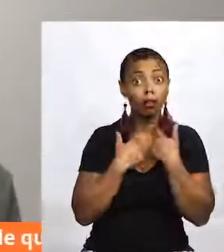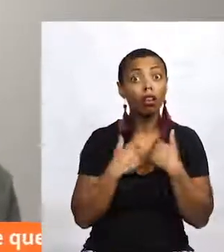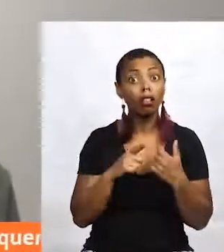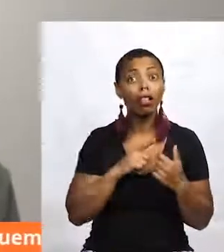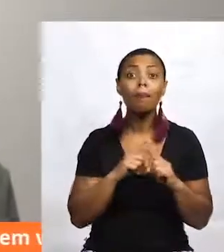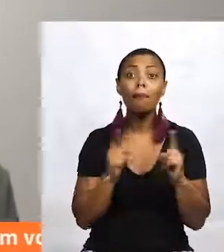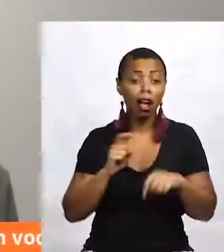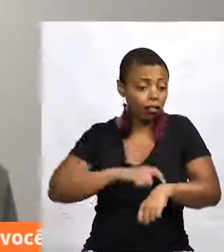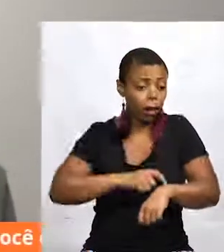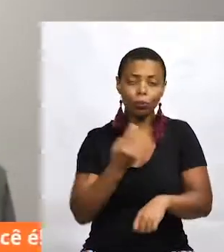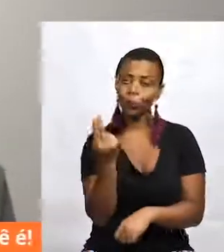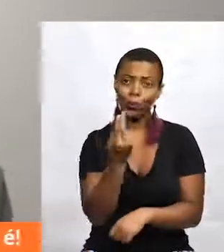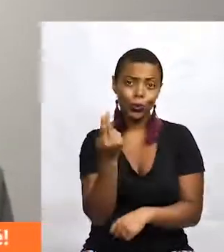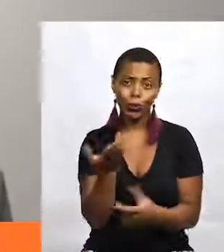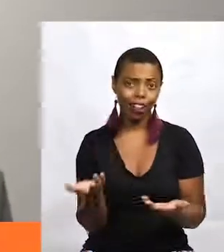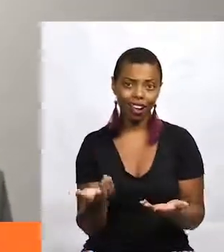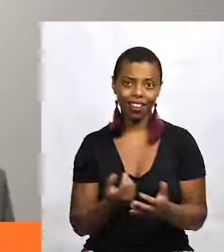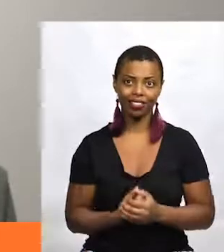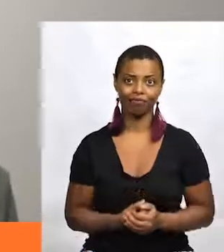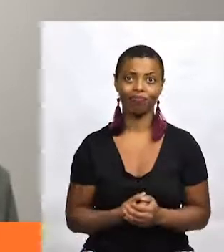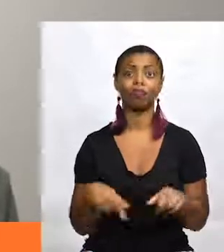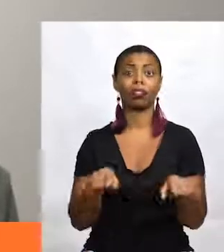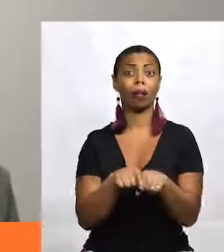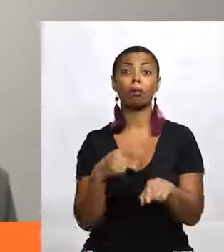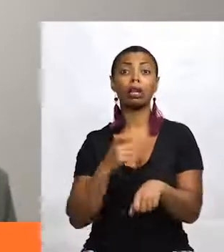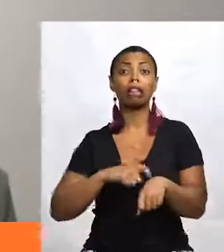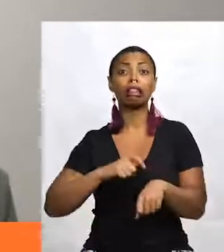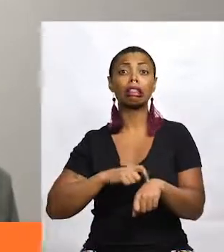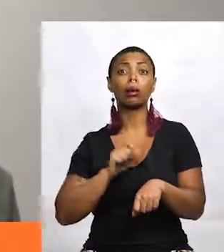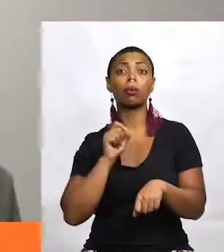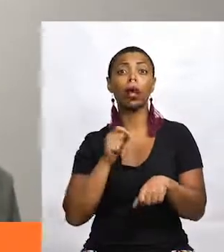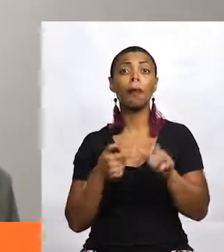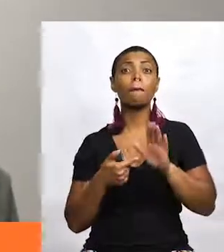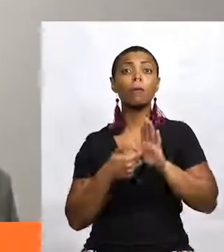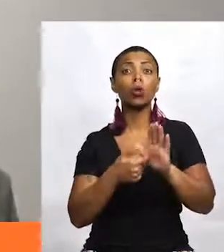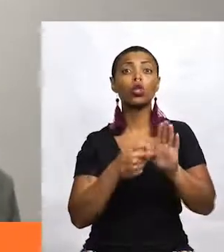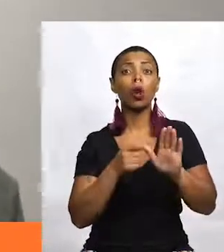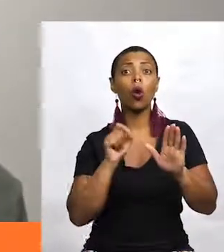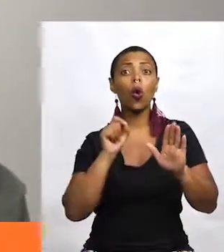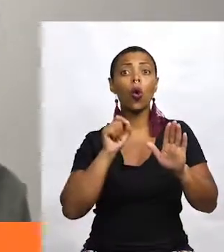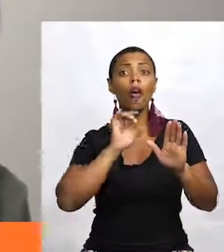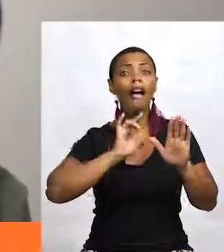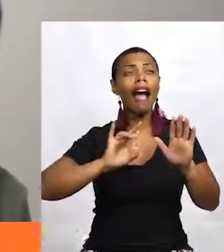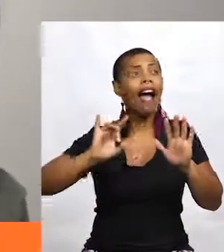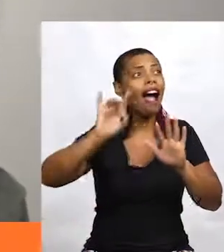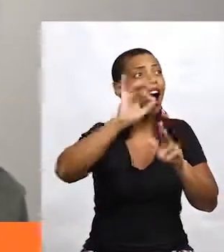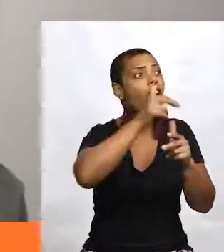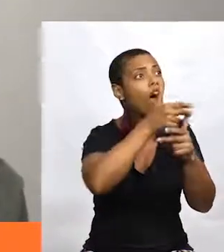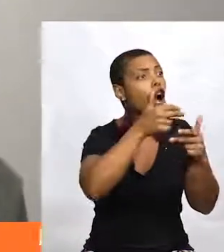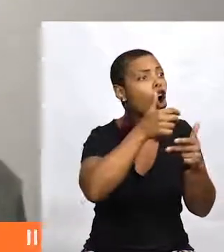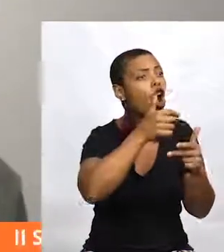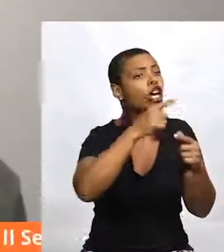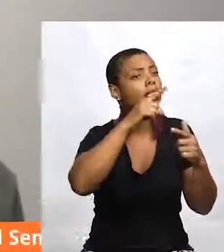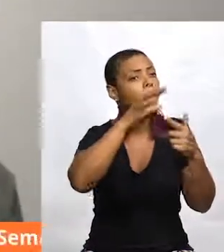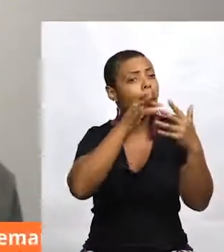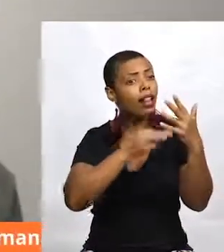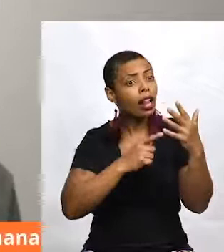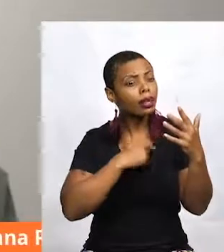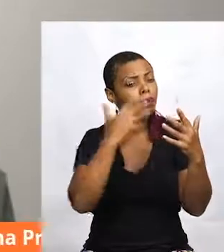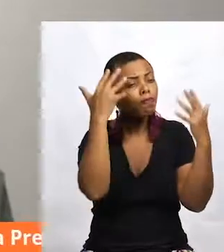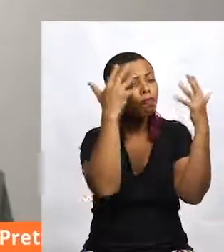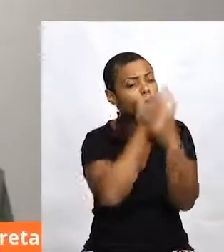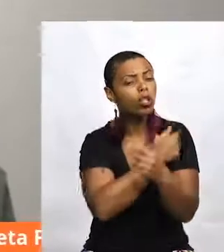esse tempo, né? Ele não tem o tempo de mostrar a beleza da especificidade dele, de uma matemática, de uma física, de uma geografia, ele não tem